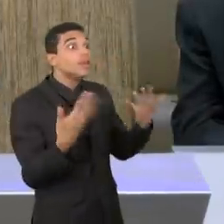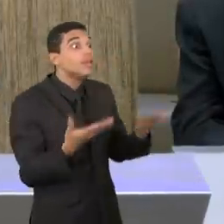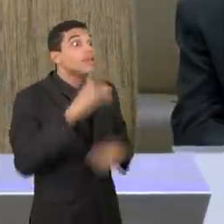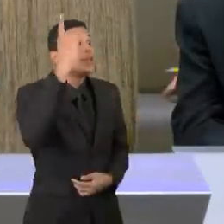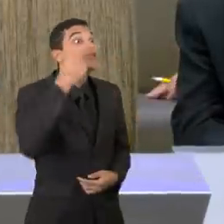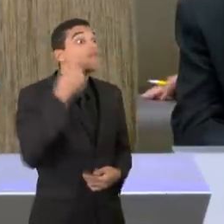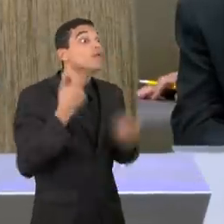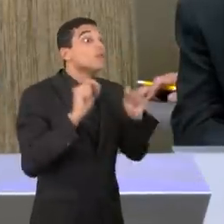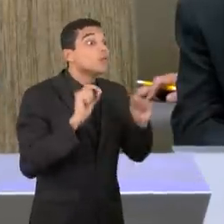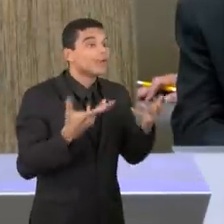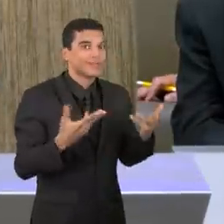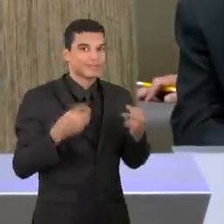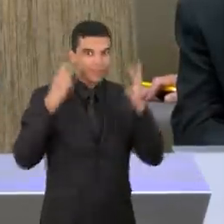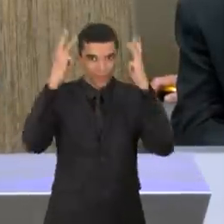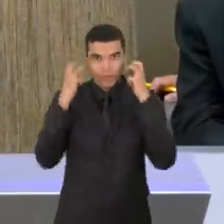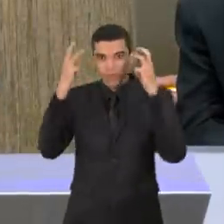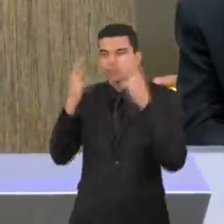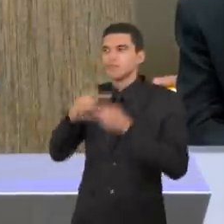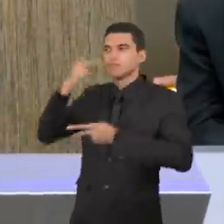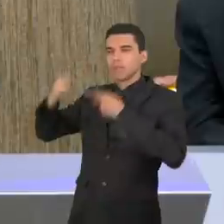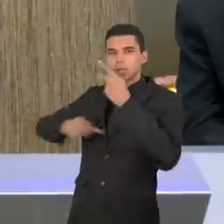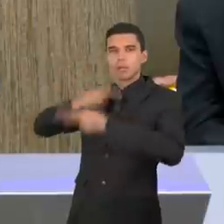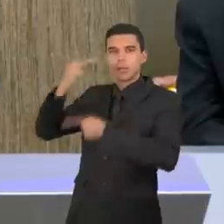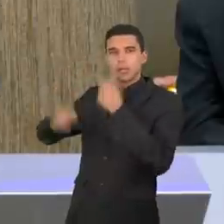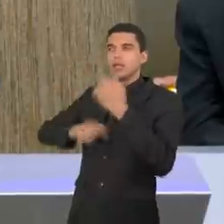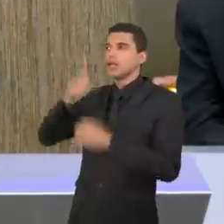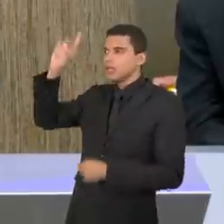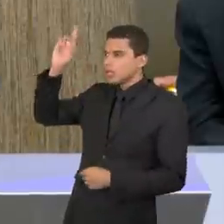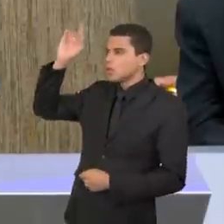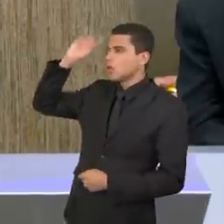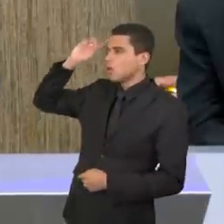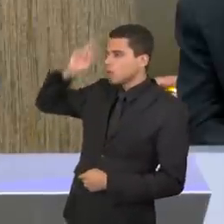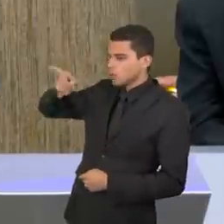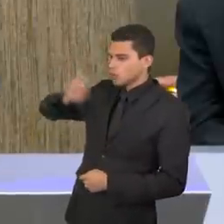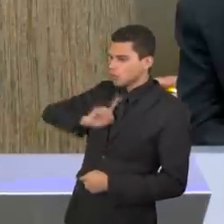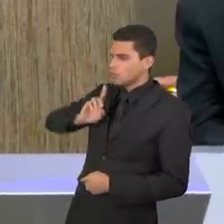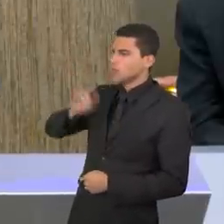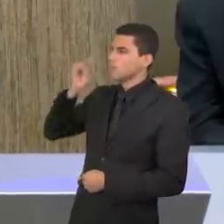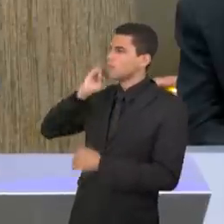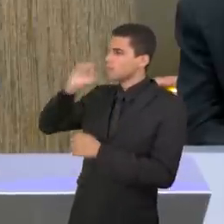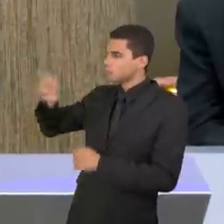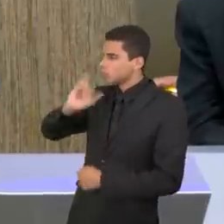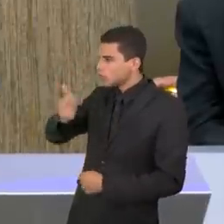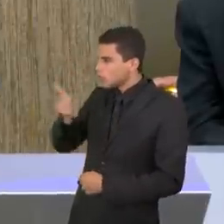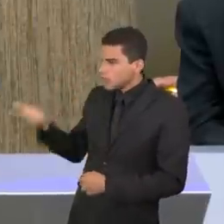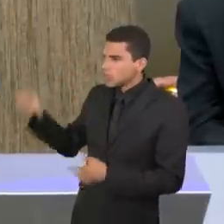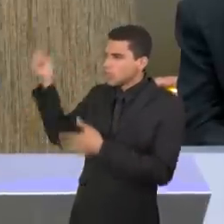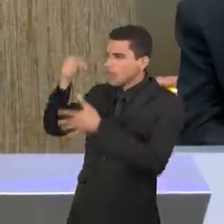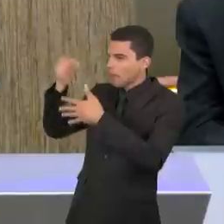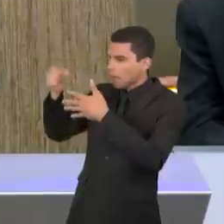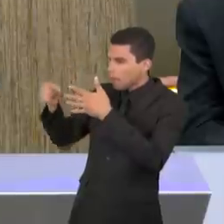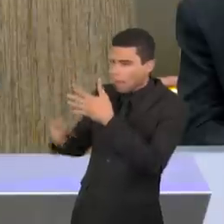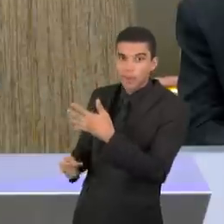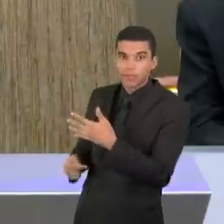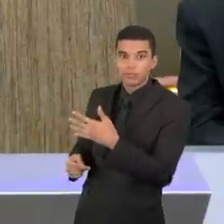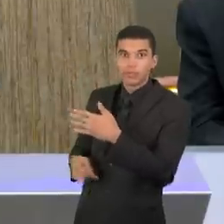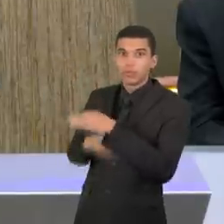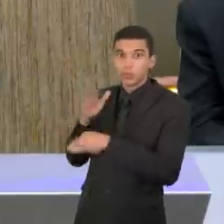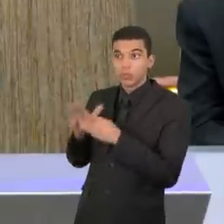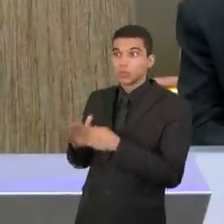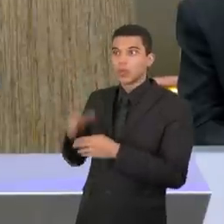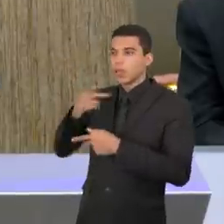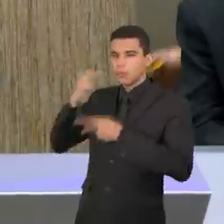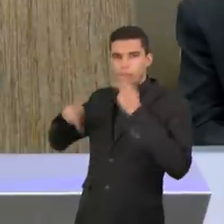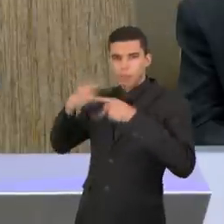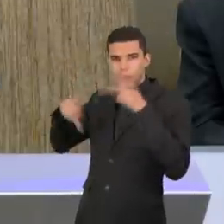falado, faremos. Mas não foi bem assim como eles prometeram,